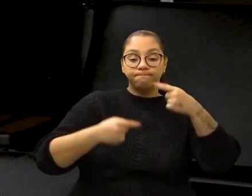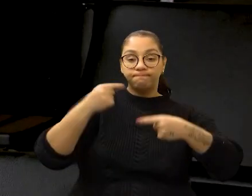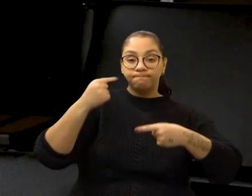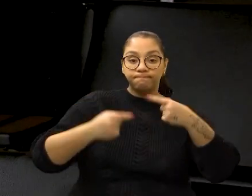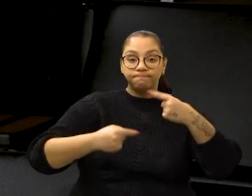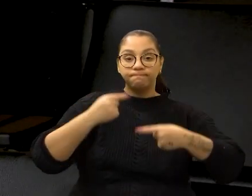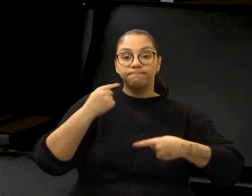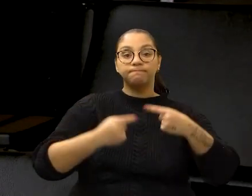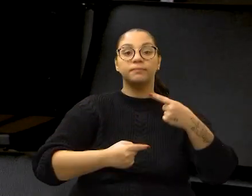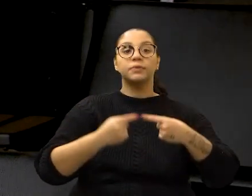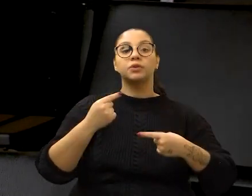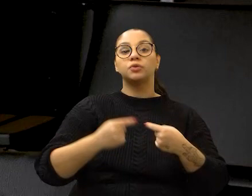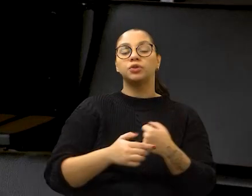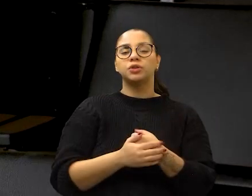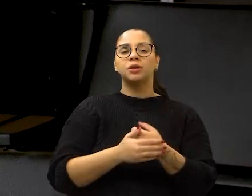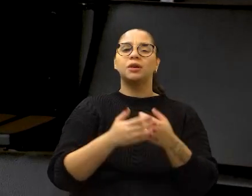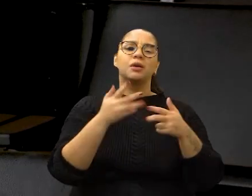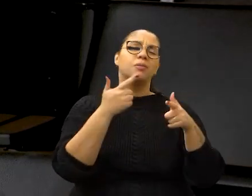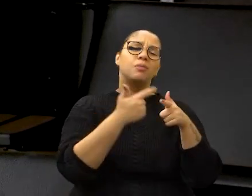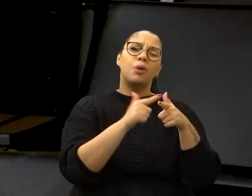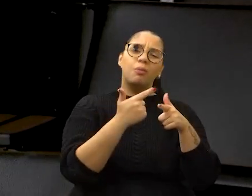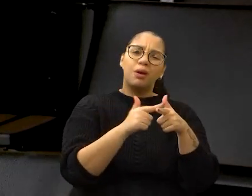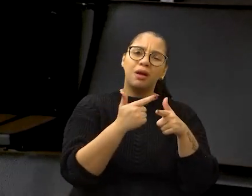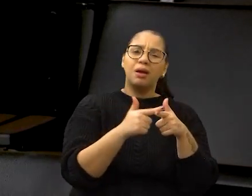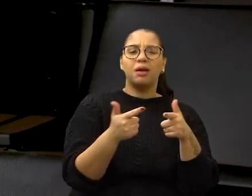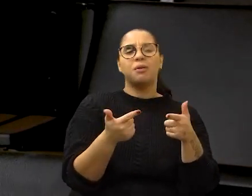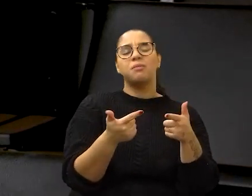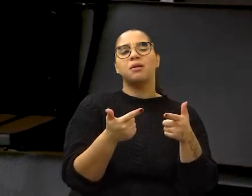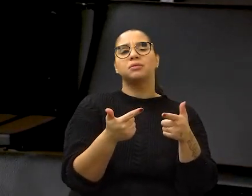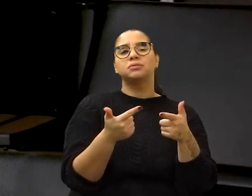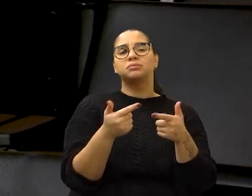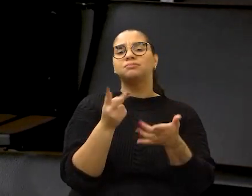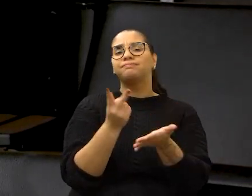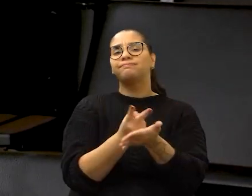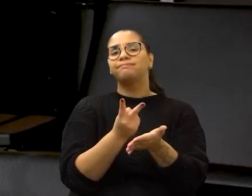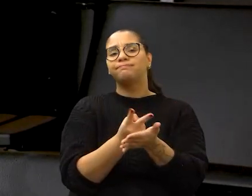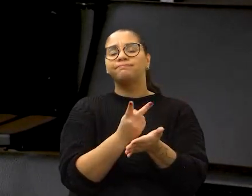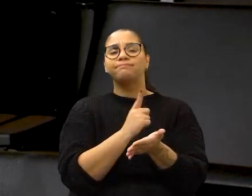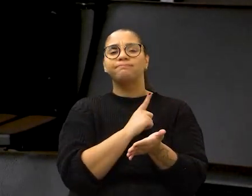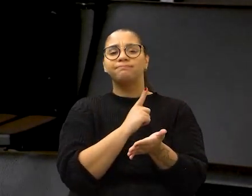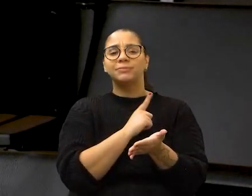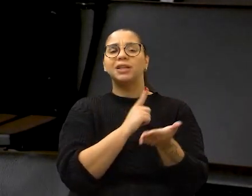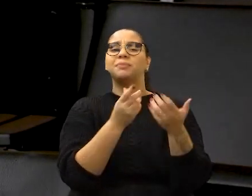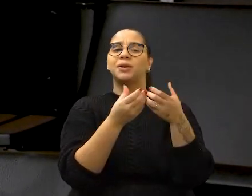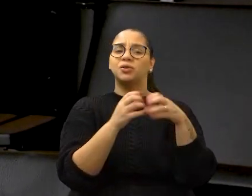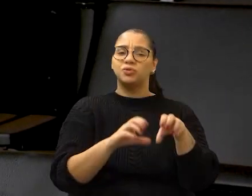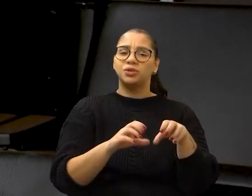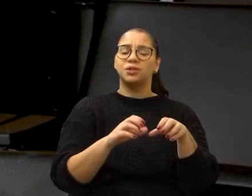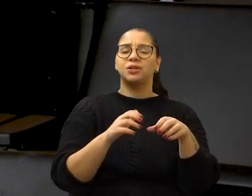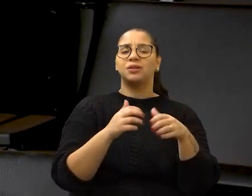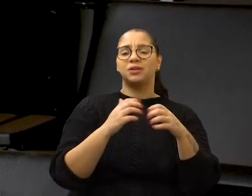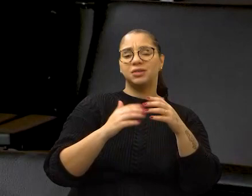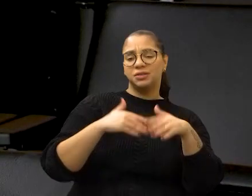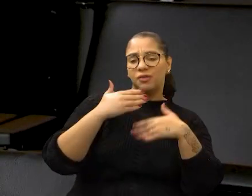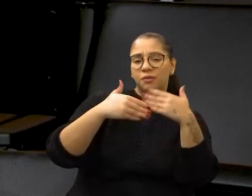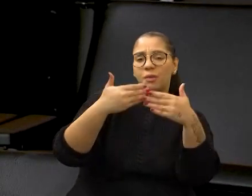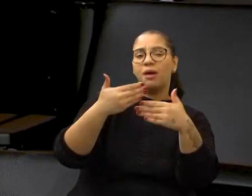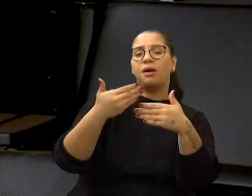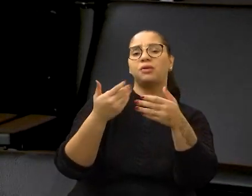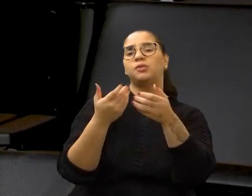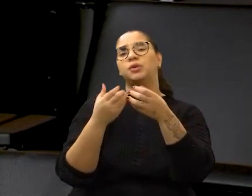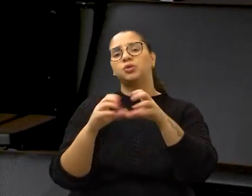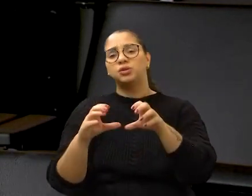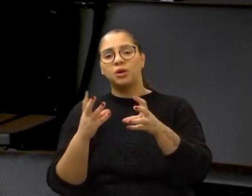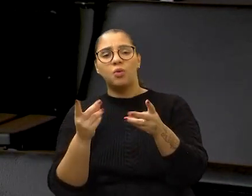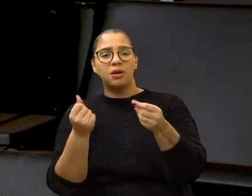debate os problemas que frequentemente prejudicam o desenvolvimento,